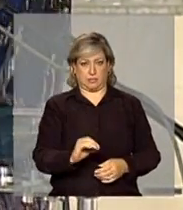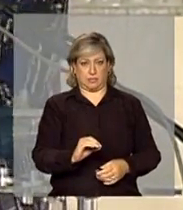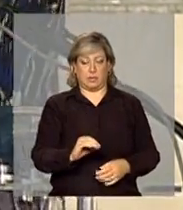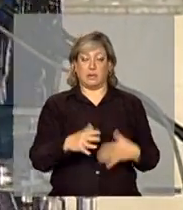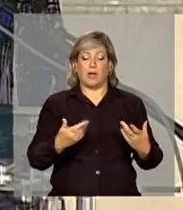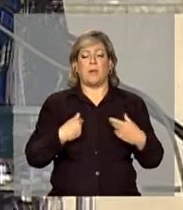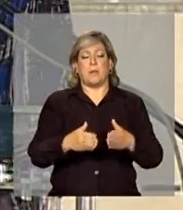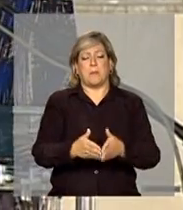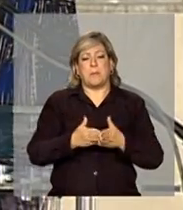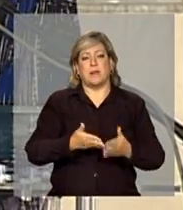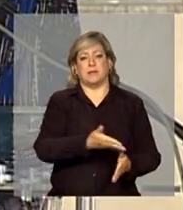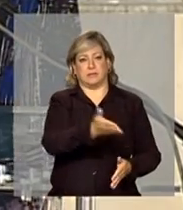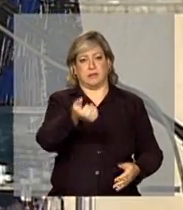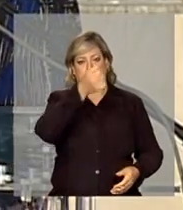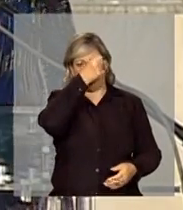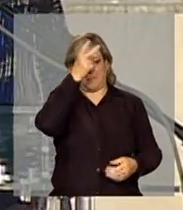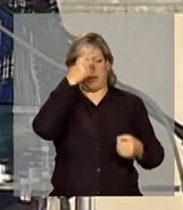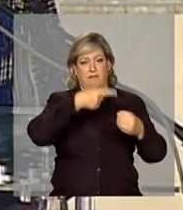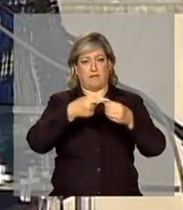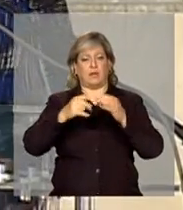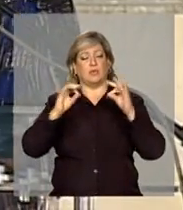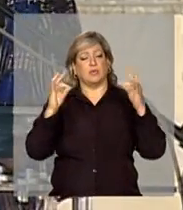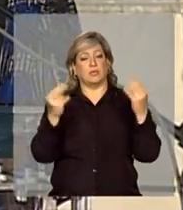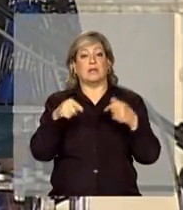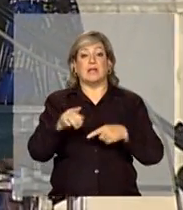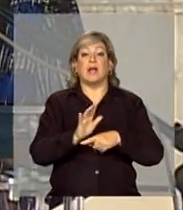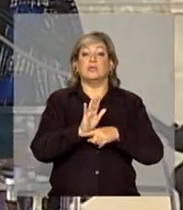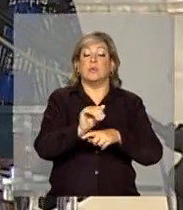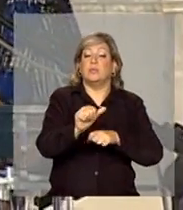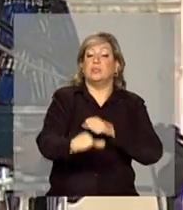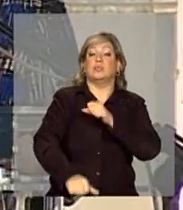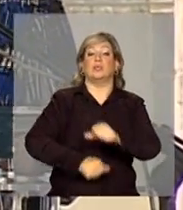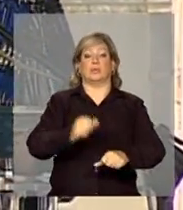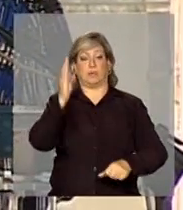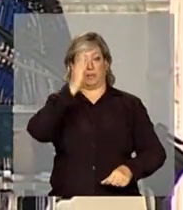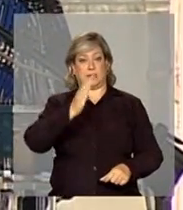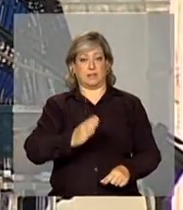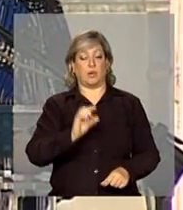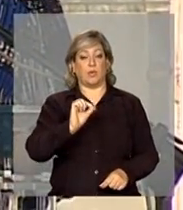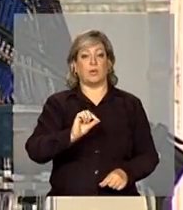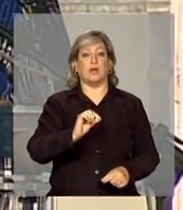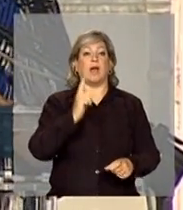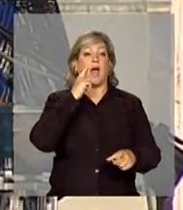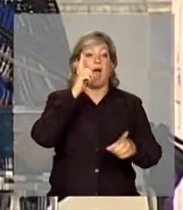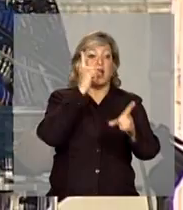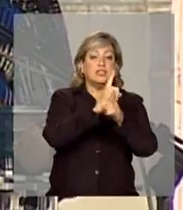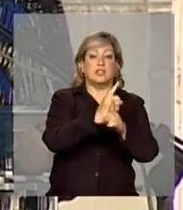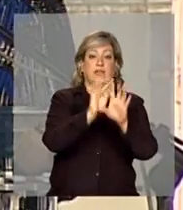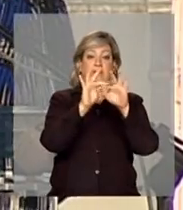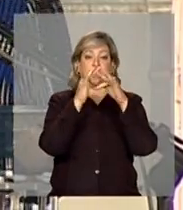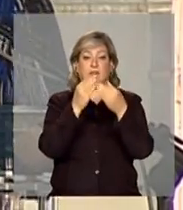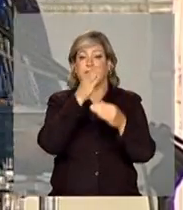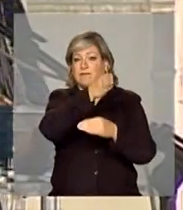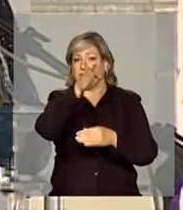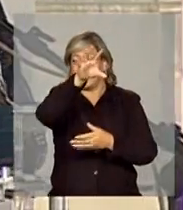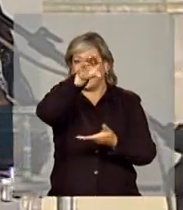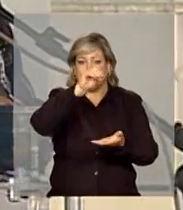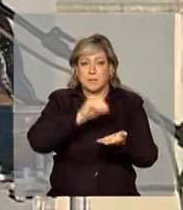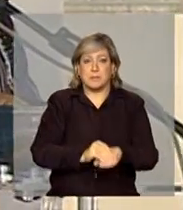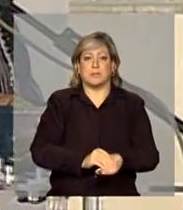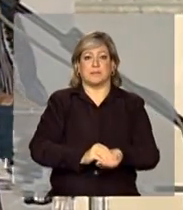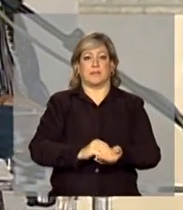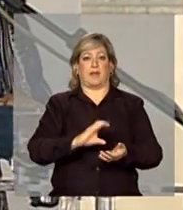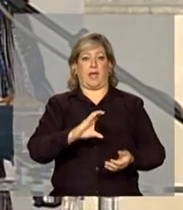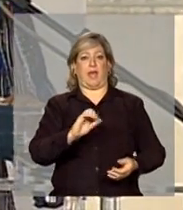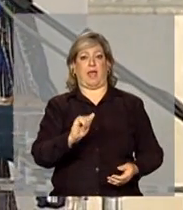isso é crucial para o Brasil, muda o patamar do nosso país. Transforma esta